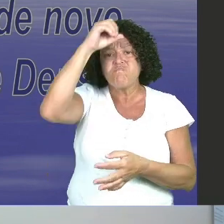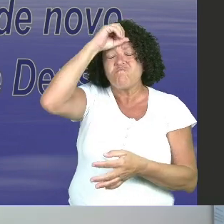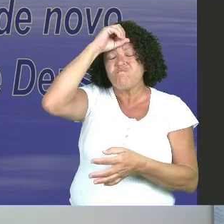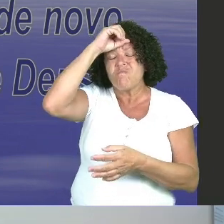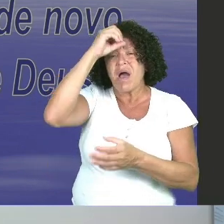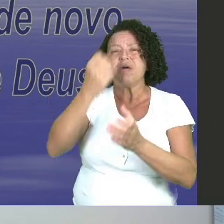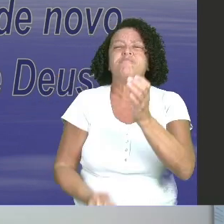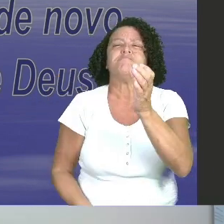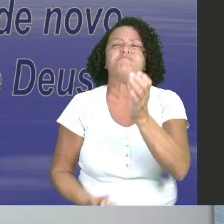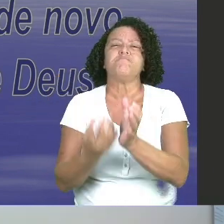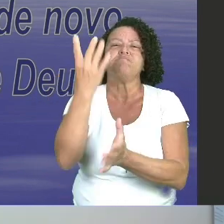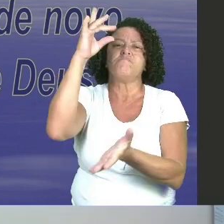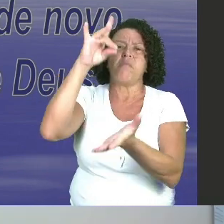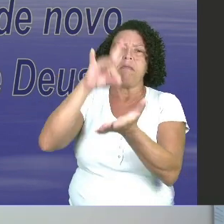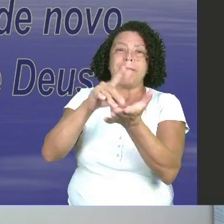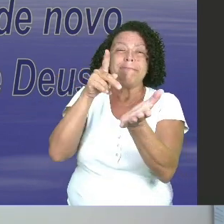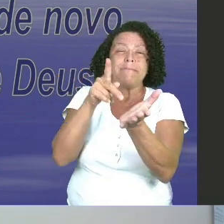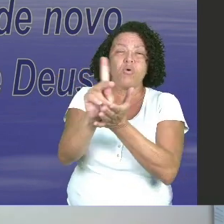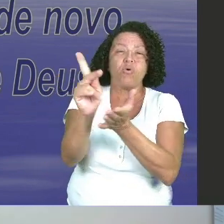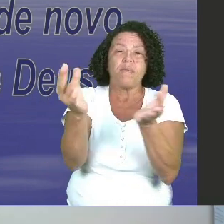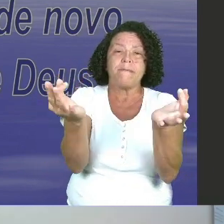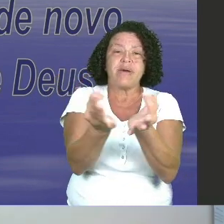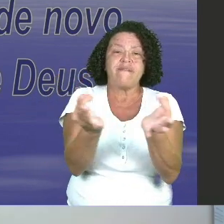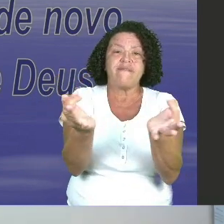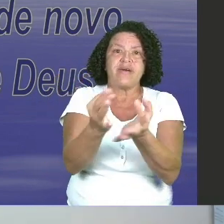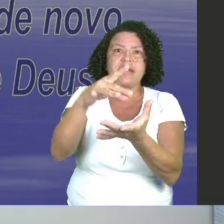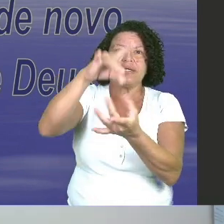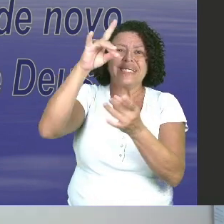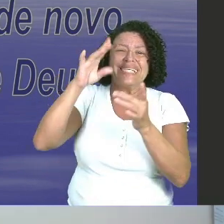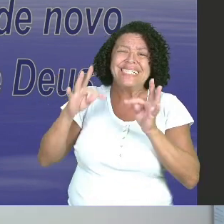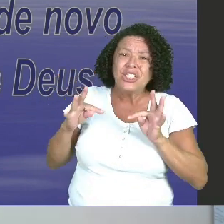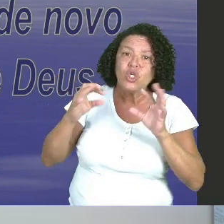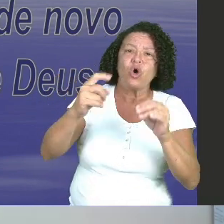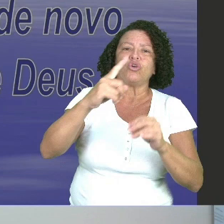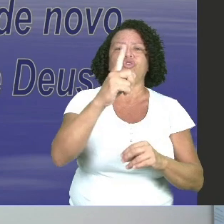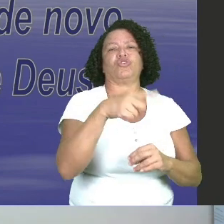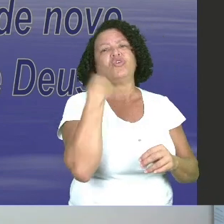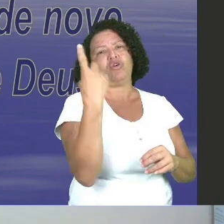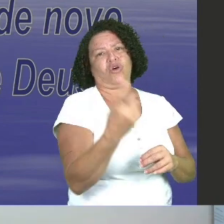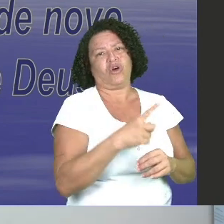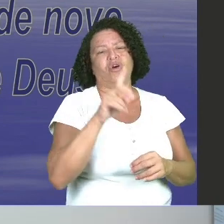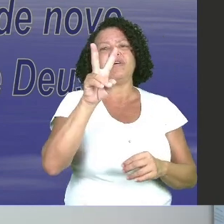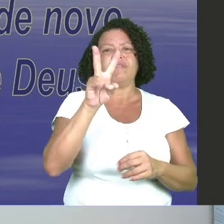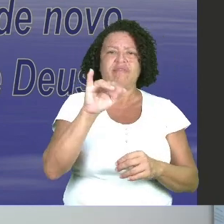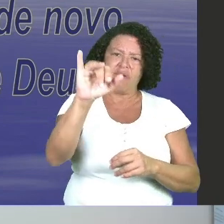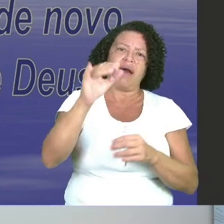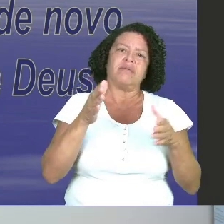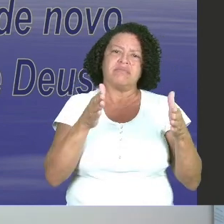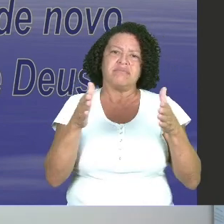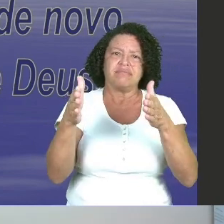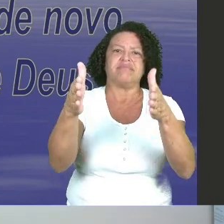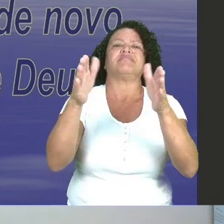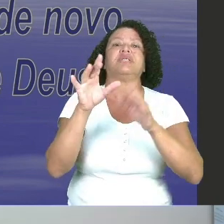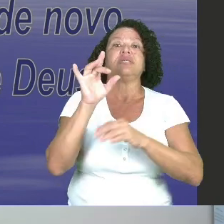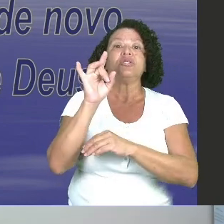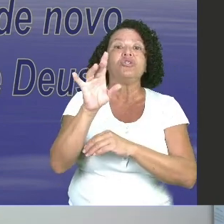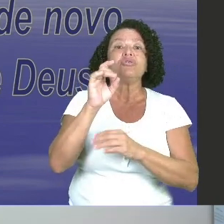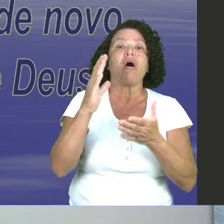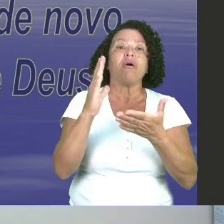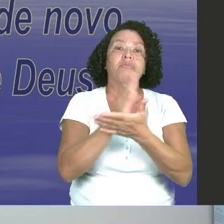um espírito puro e perfeito, que todos nós iremos caminhar. Só que